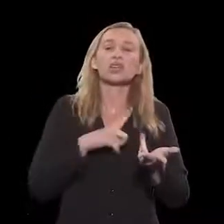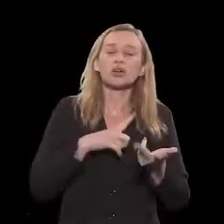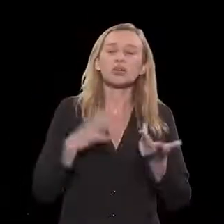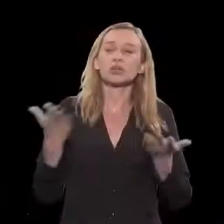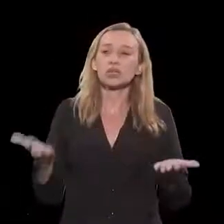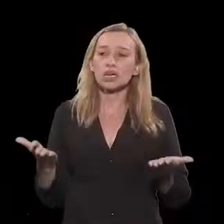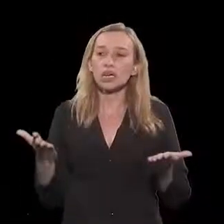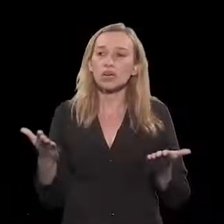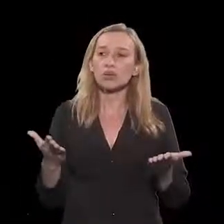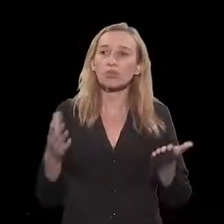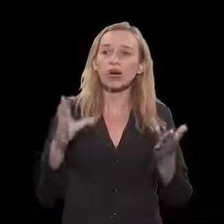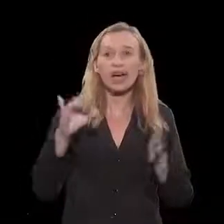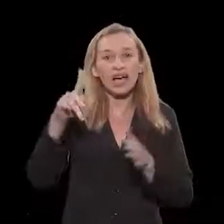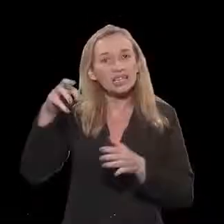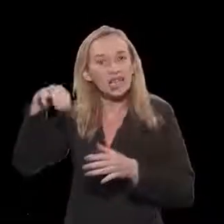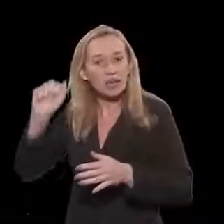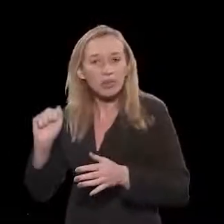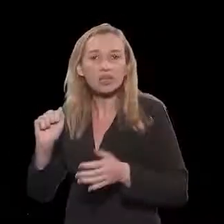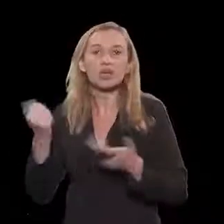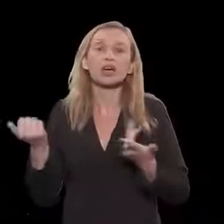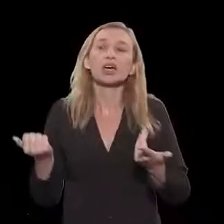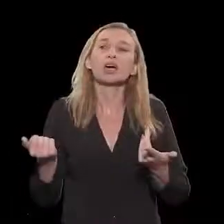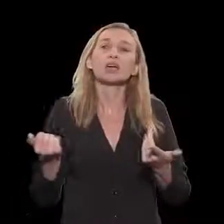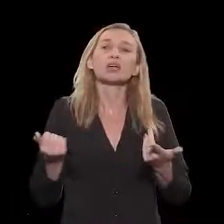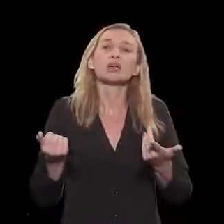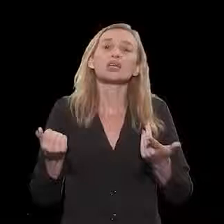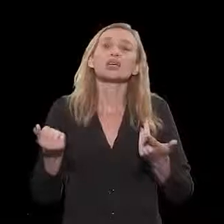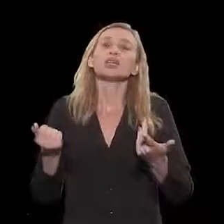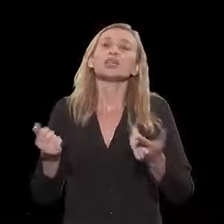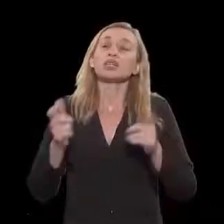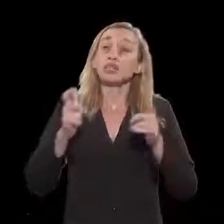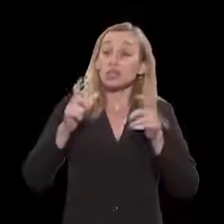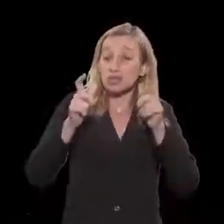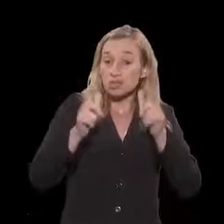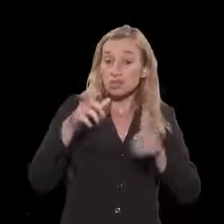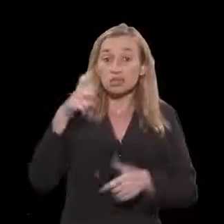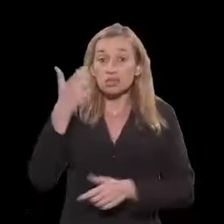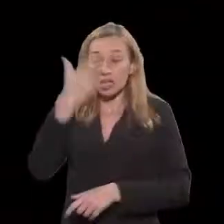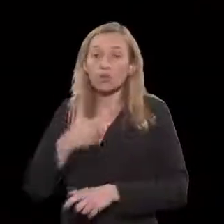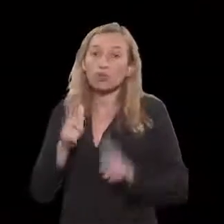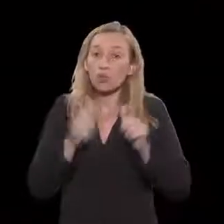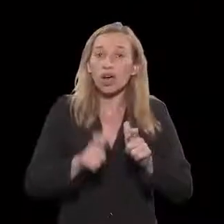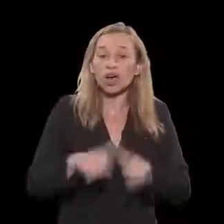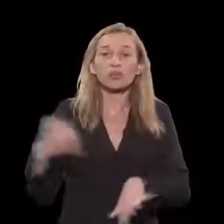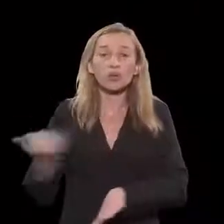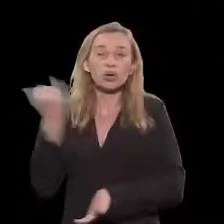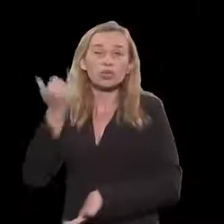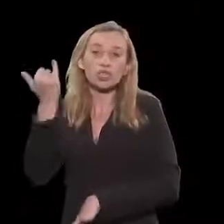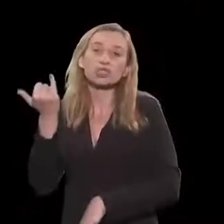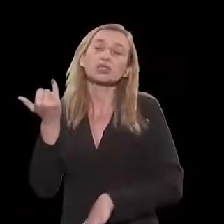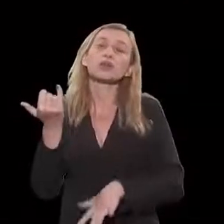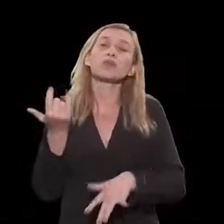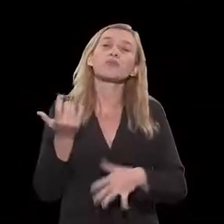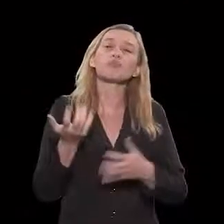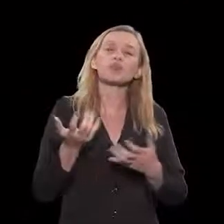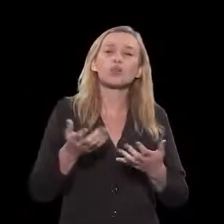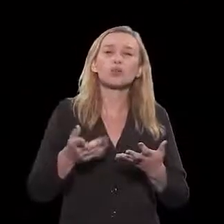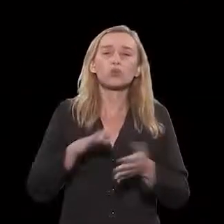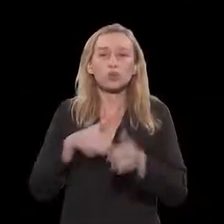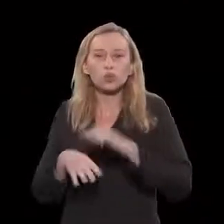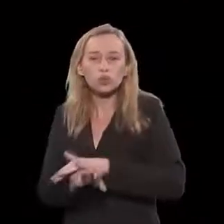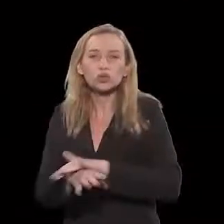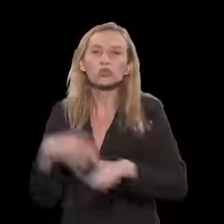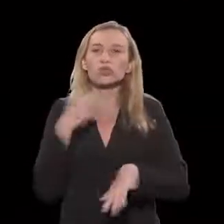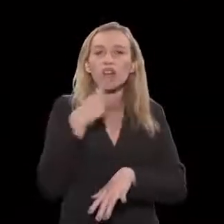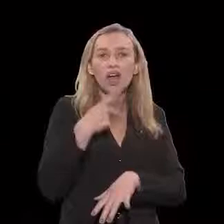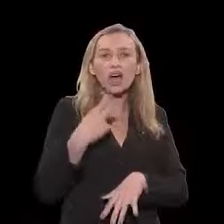tem uma academicamente, né? Apesar da academia ser um lugar importante no jogo, né? a gente costuma